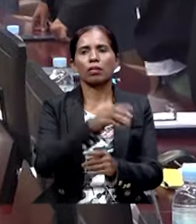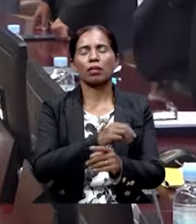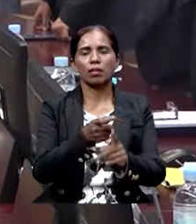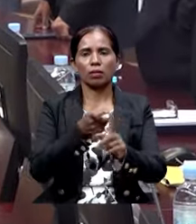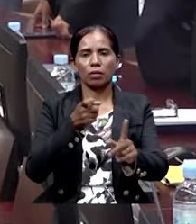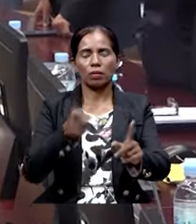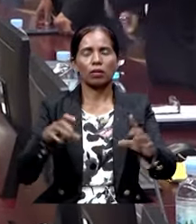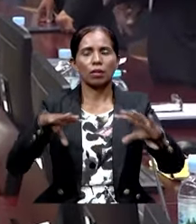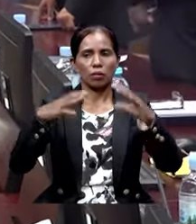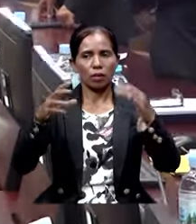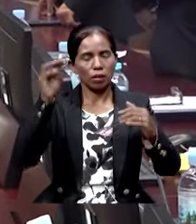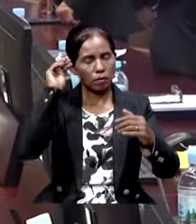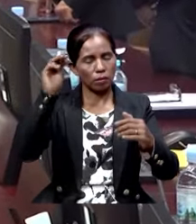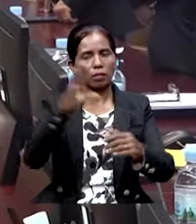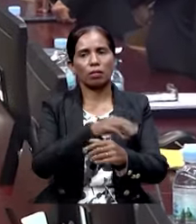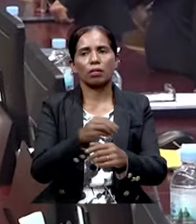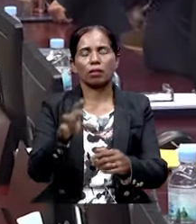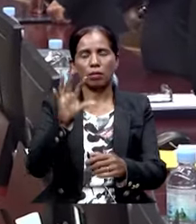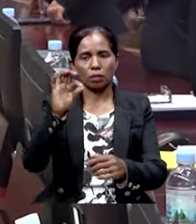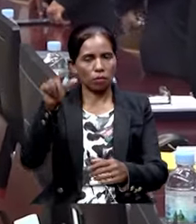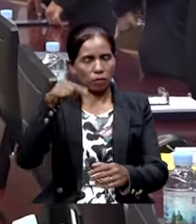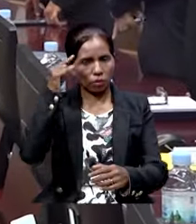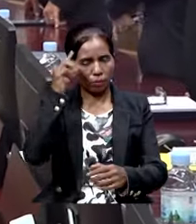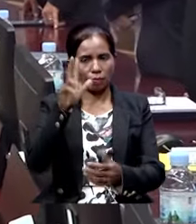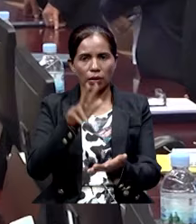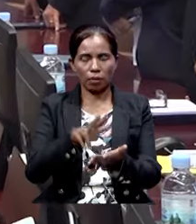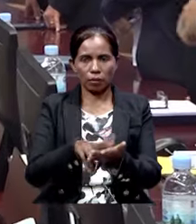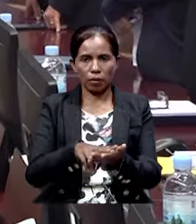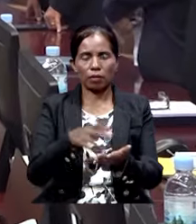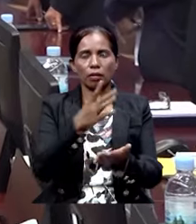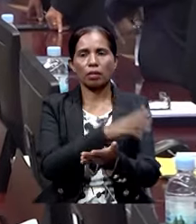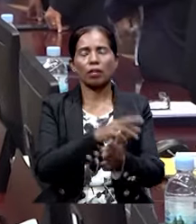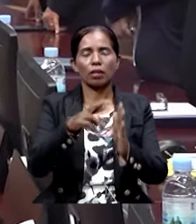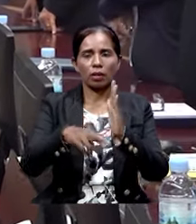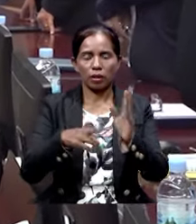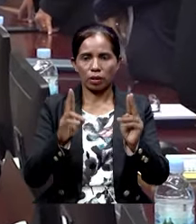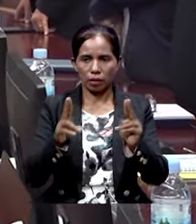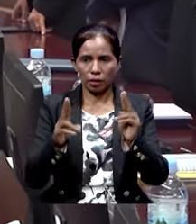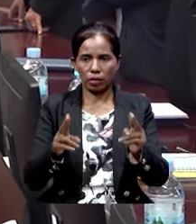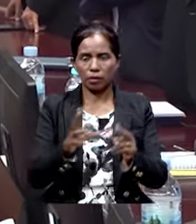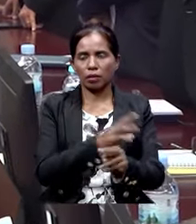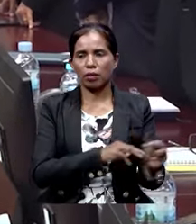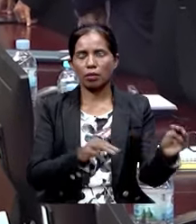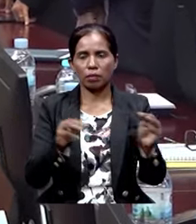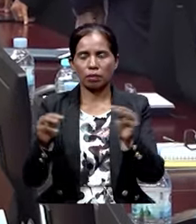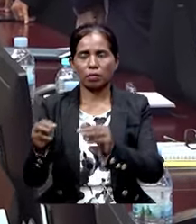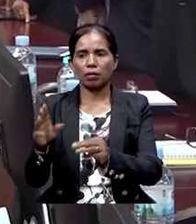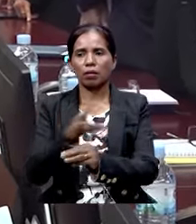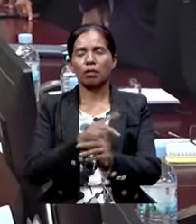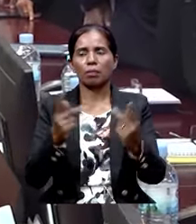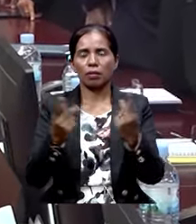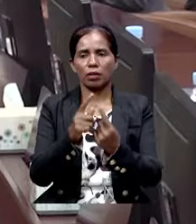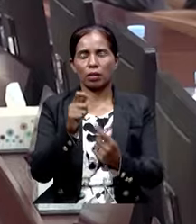Liuse conselho ministro nono governo nian aprova procedimento urgente onde avança a empresa